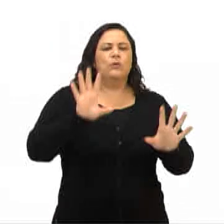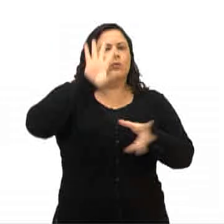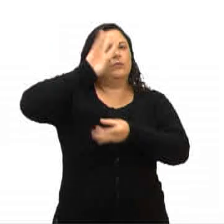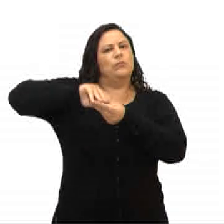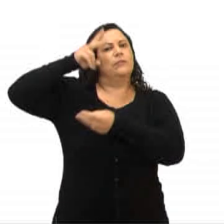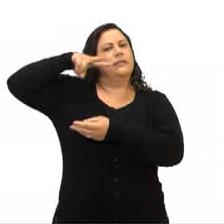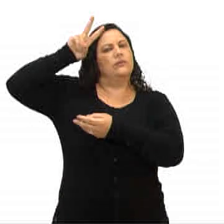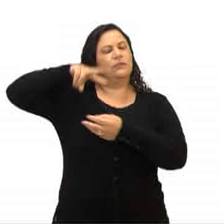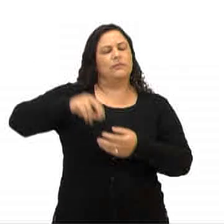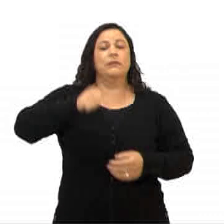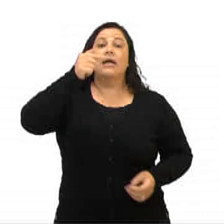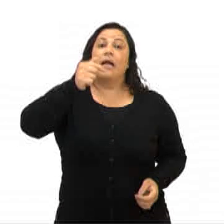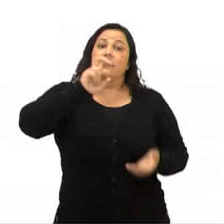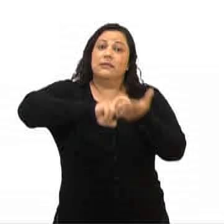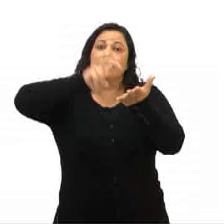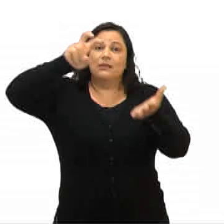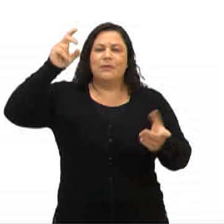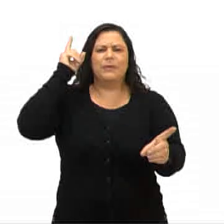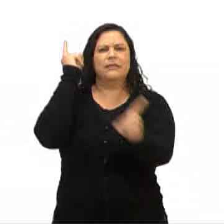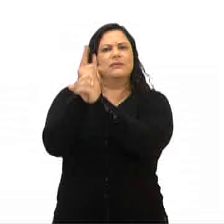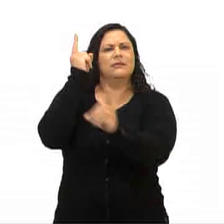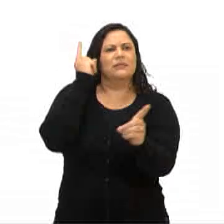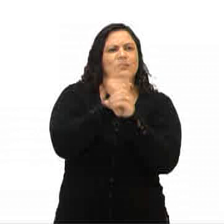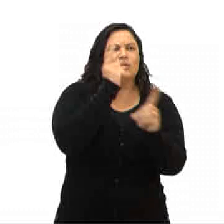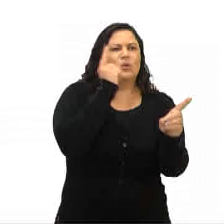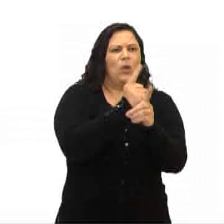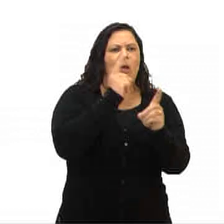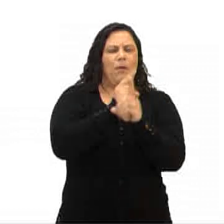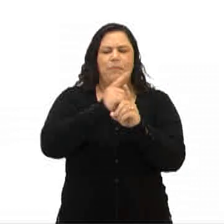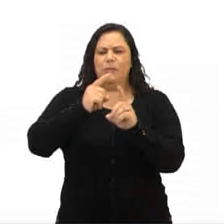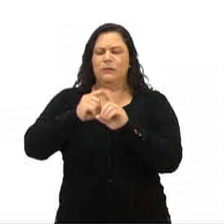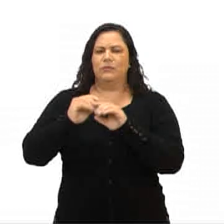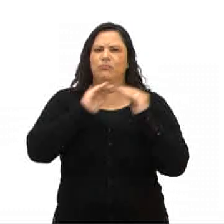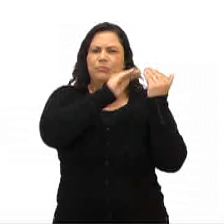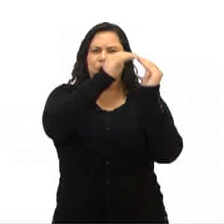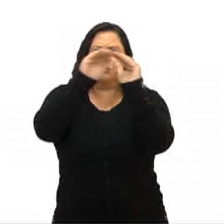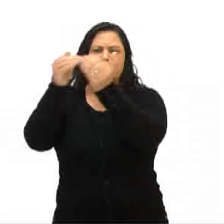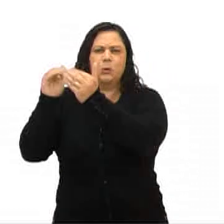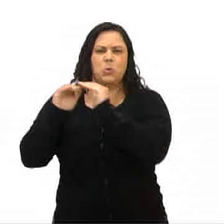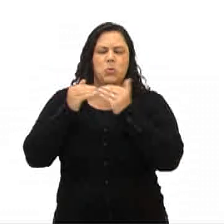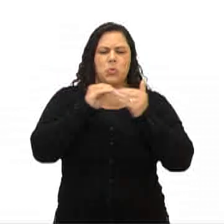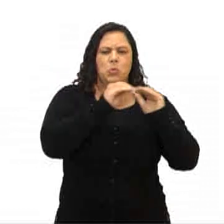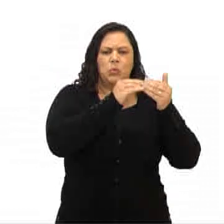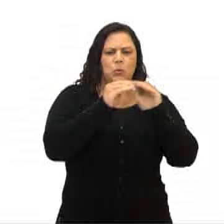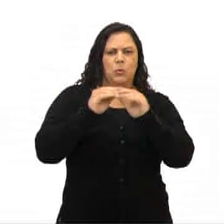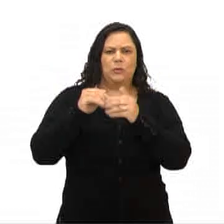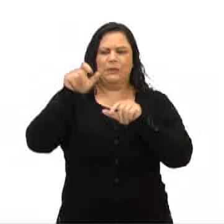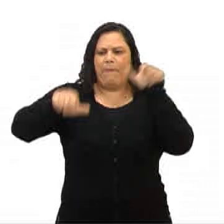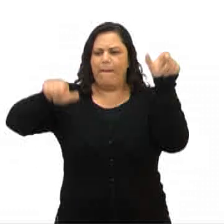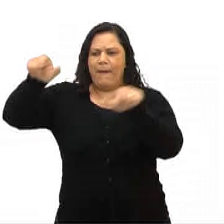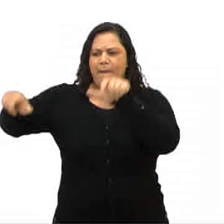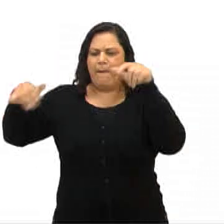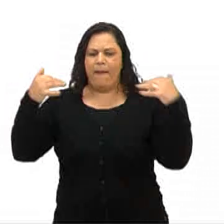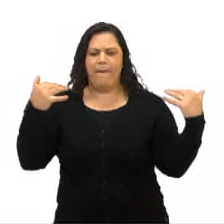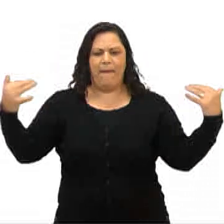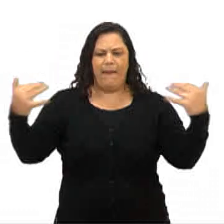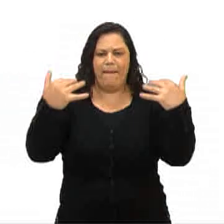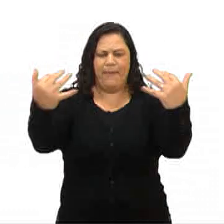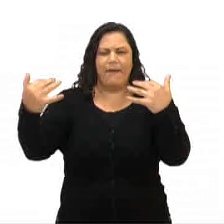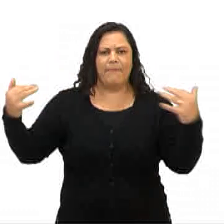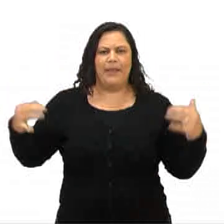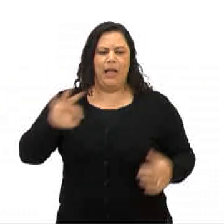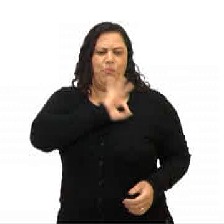resumido aqui. Às 7 da manhã se descobre rodeado de vizinhos e policiais. Van Gogh havia cortado parte da orelha